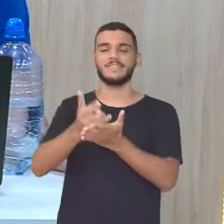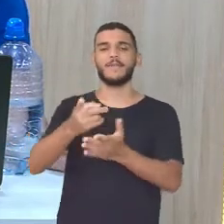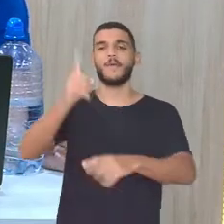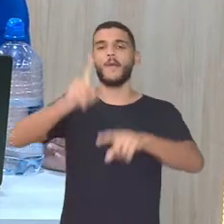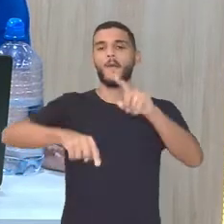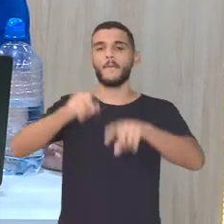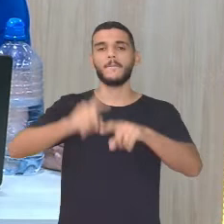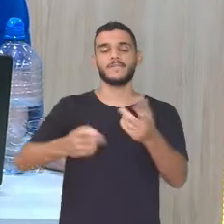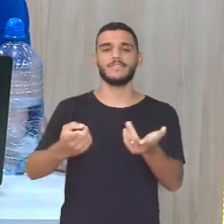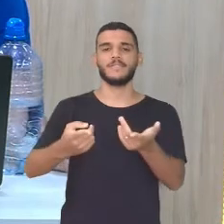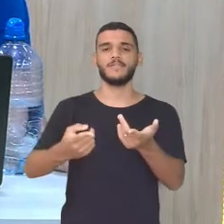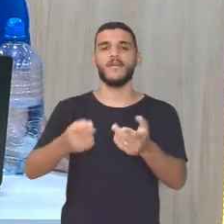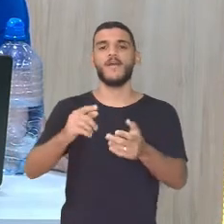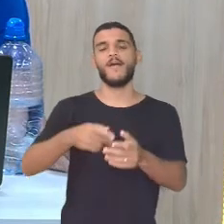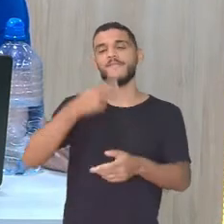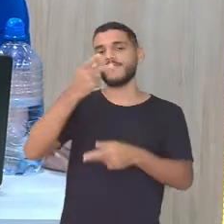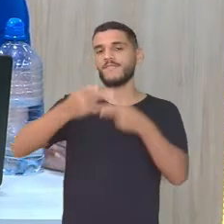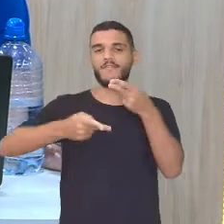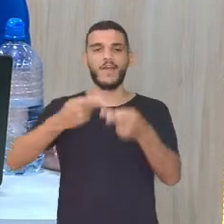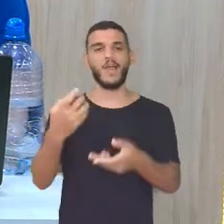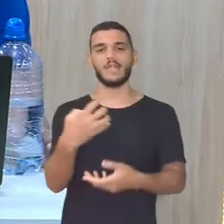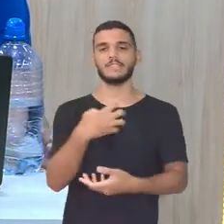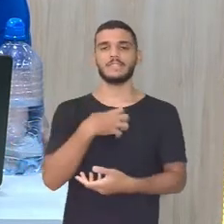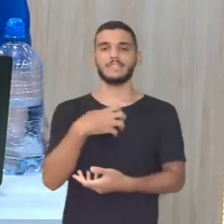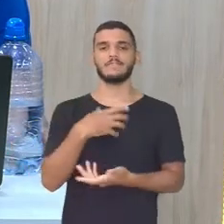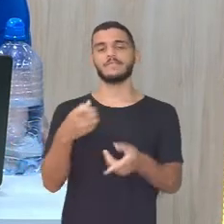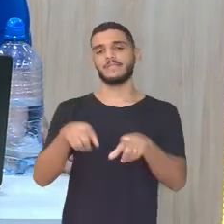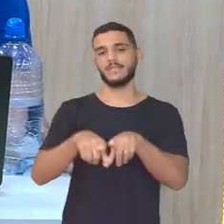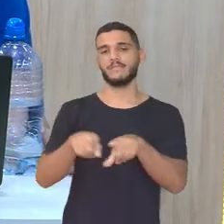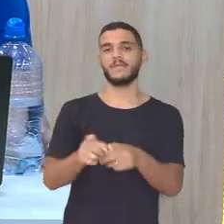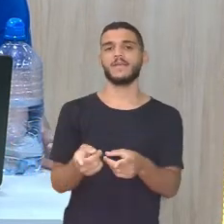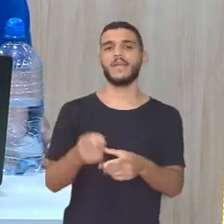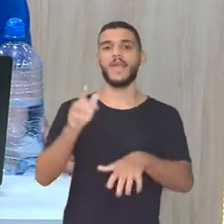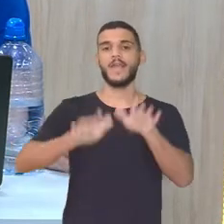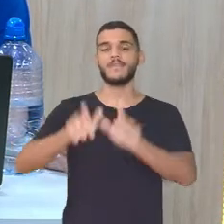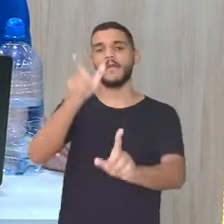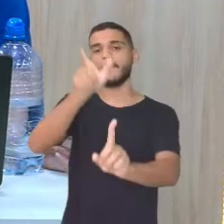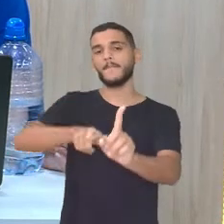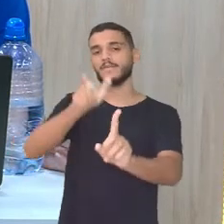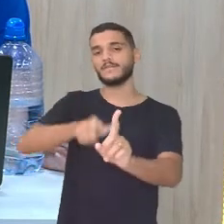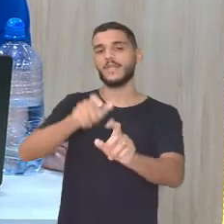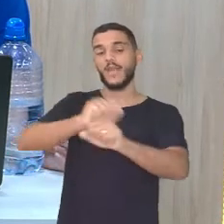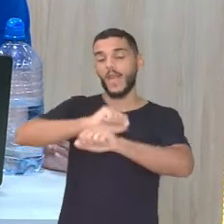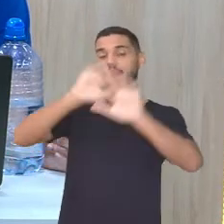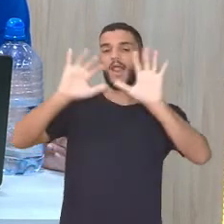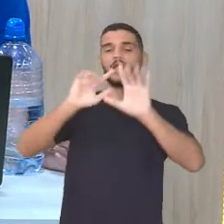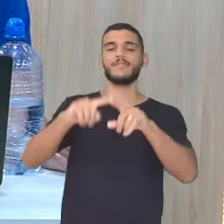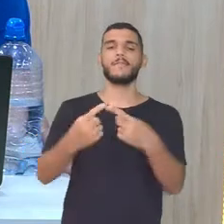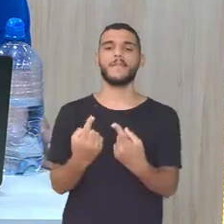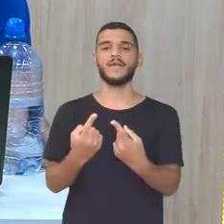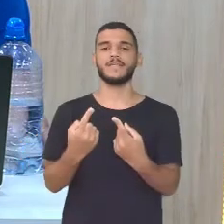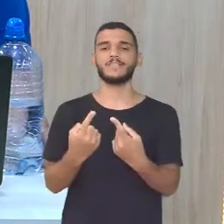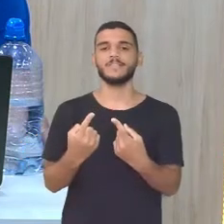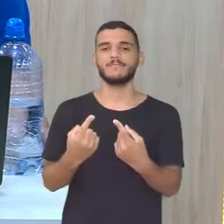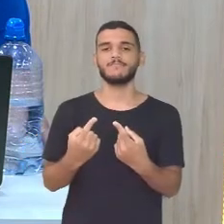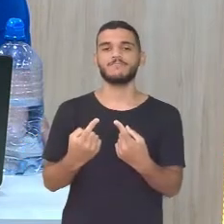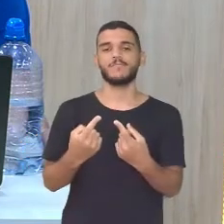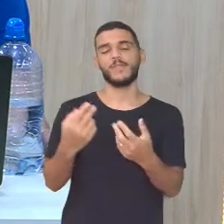esses objetos falam, esses objetos têm sentimento. Então, às vezes, os personagens não são tão óbvios quanto a gente imagina,